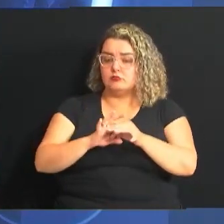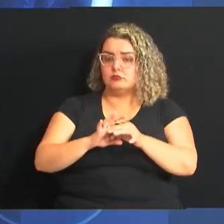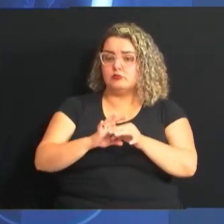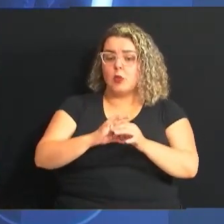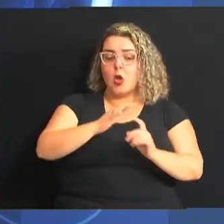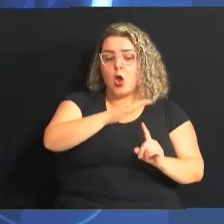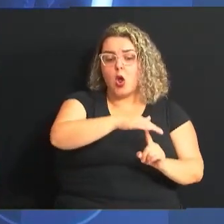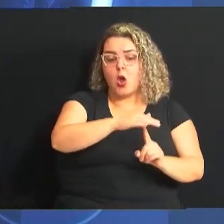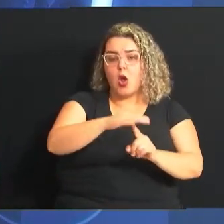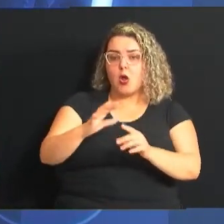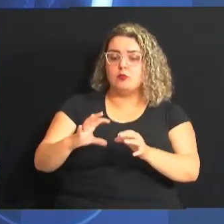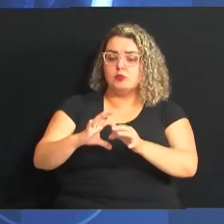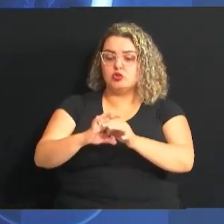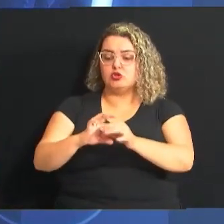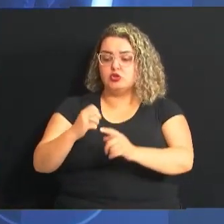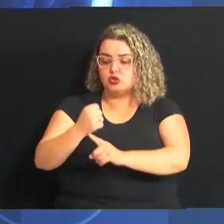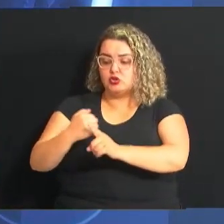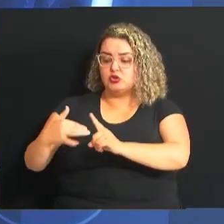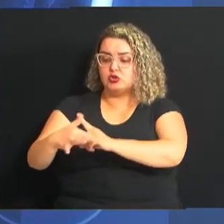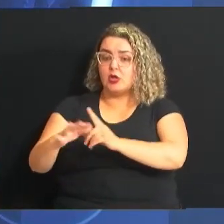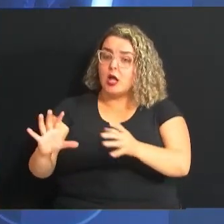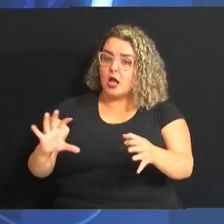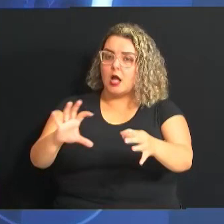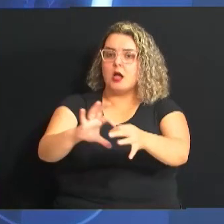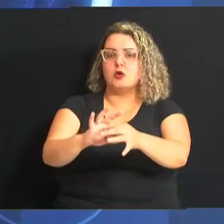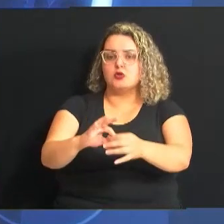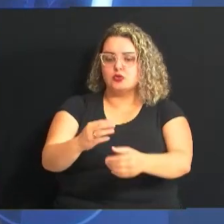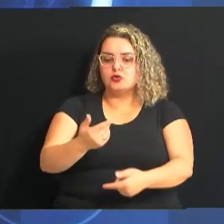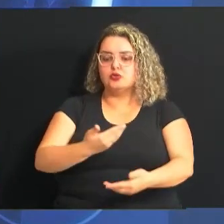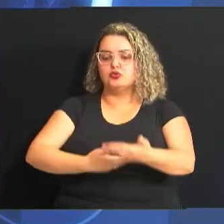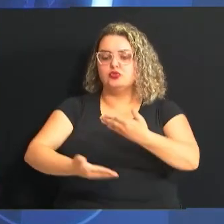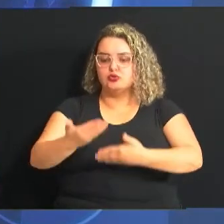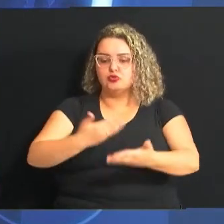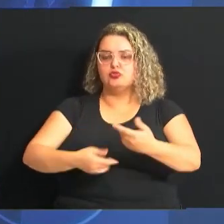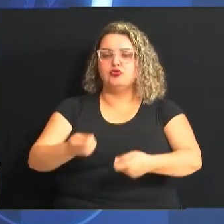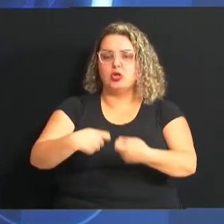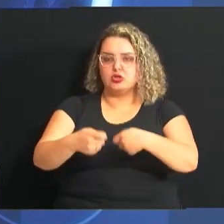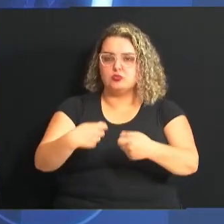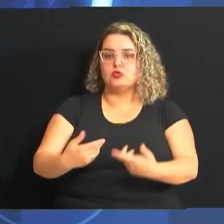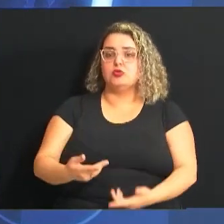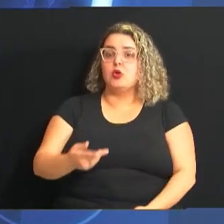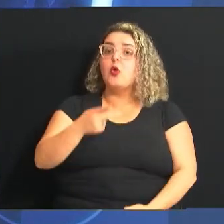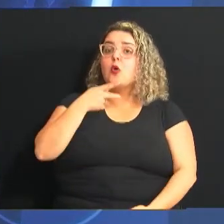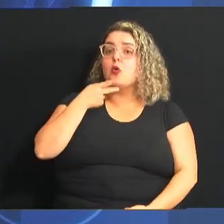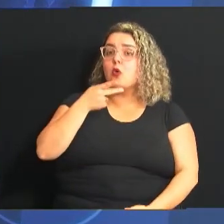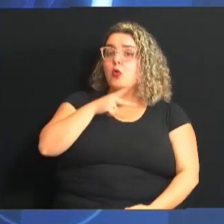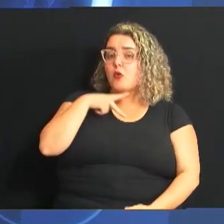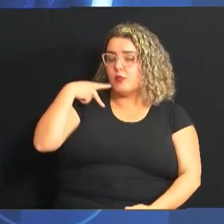ambiental, social e de governança. O autor falou da importância da proposta.